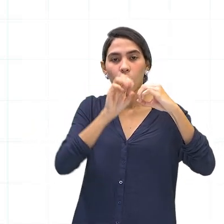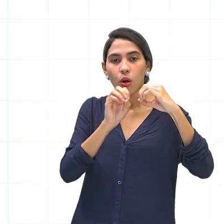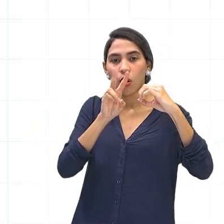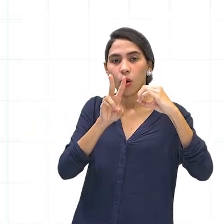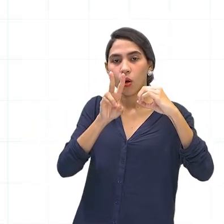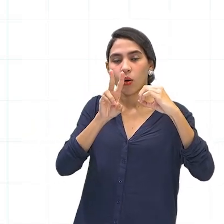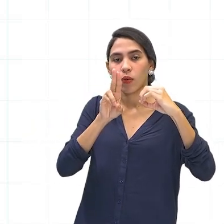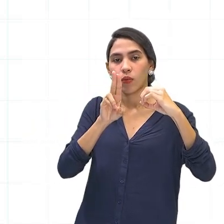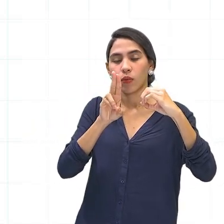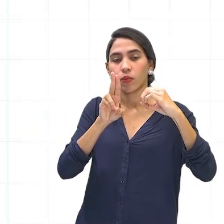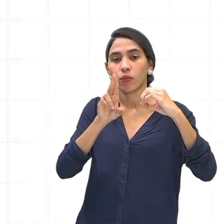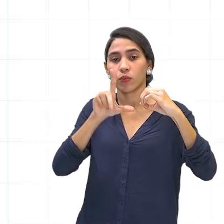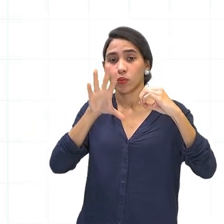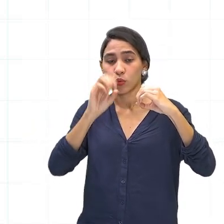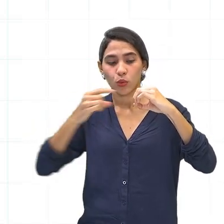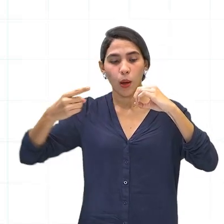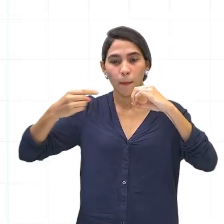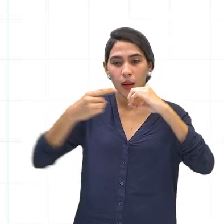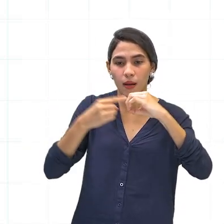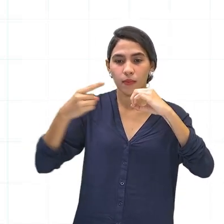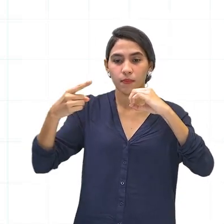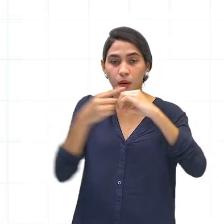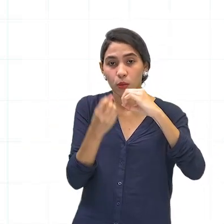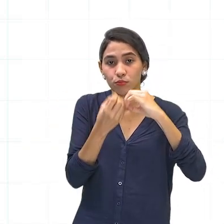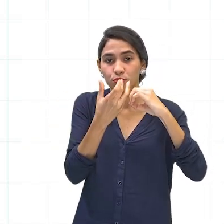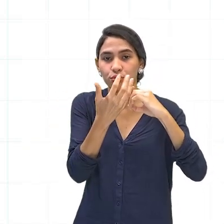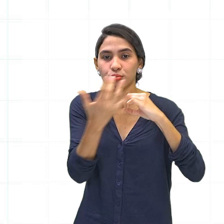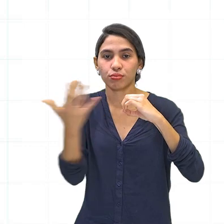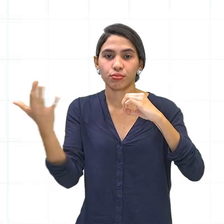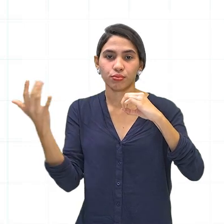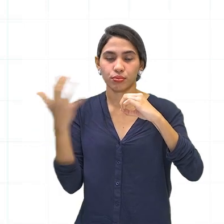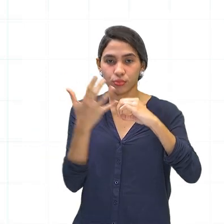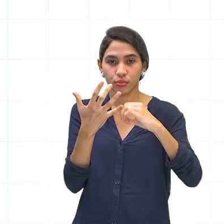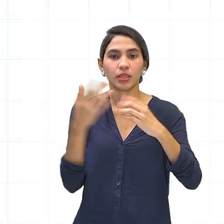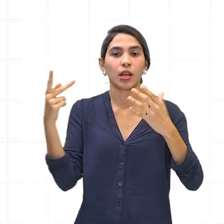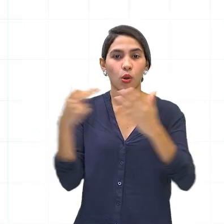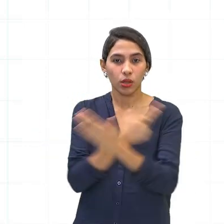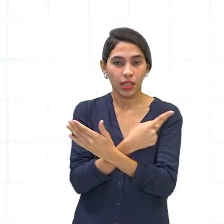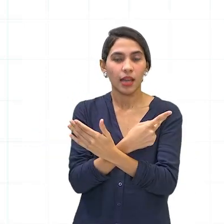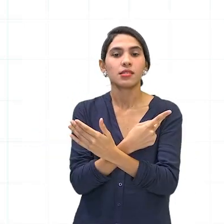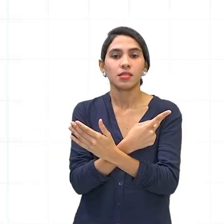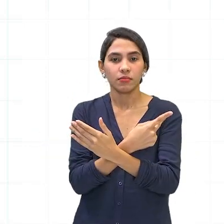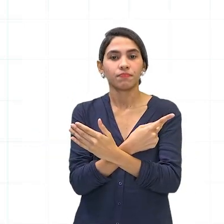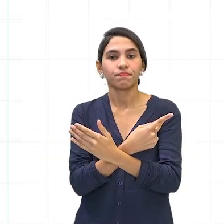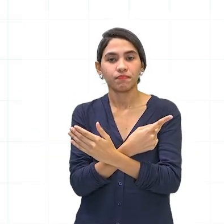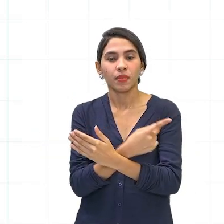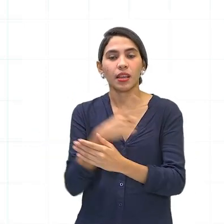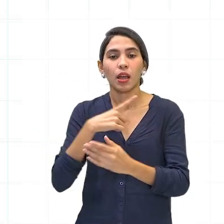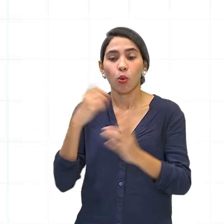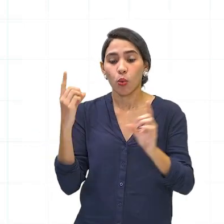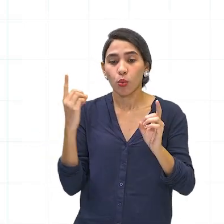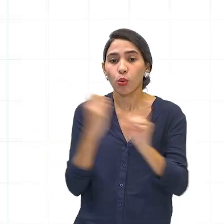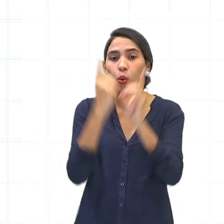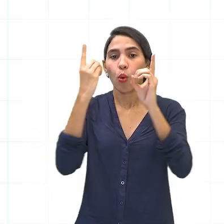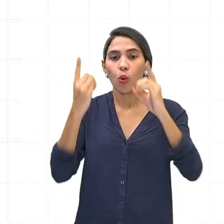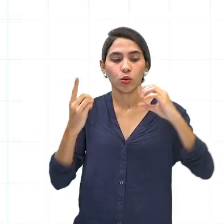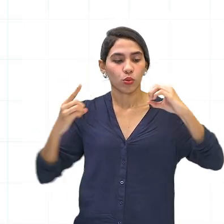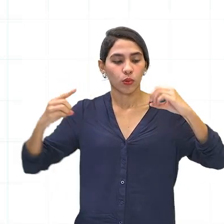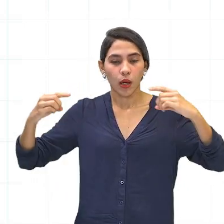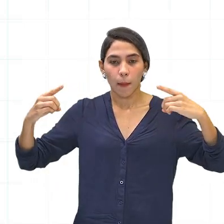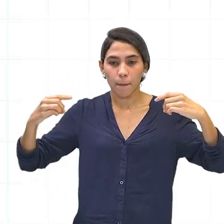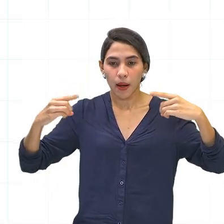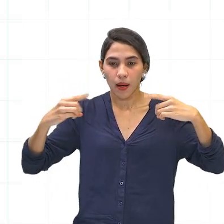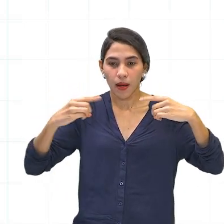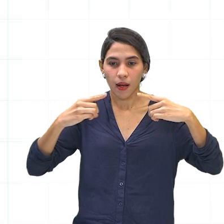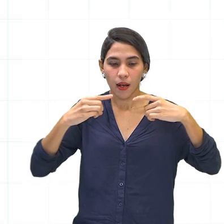e eles são produzidos. E a fertilização geralmente ocorre, Essa fertilização aí que é o encontro desses dois gametas, tanto